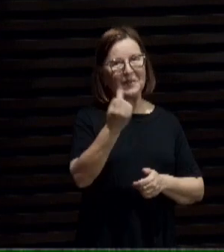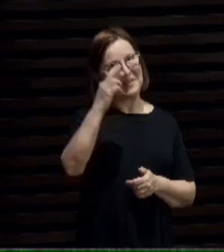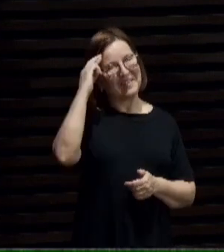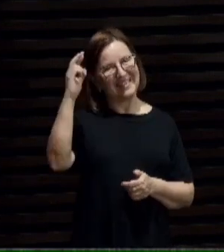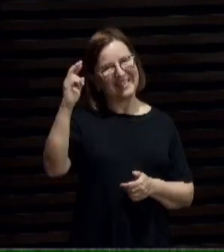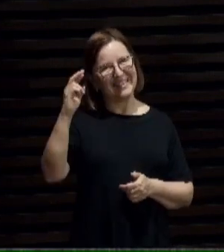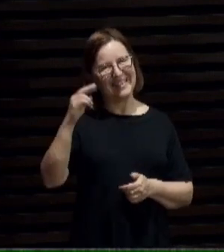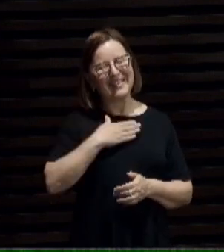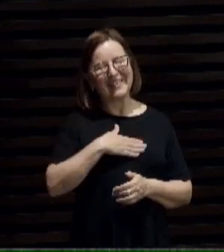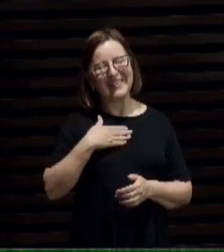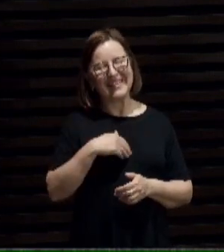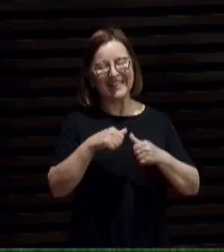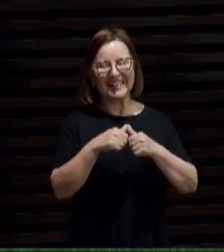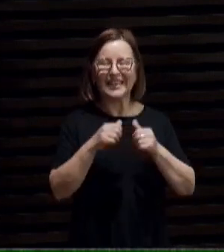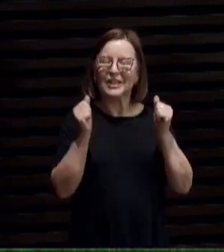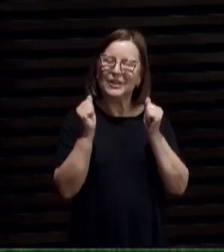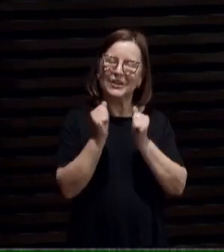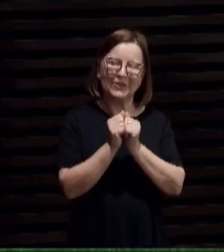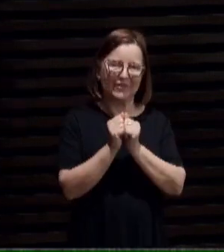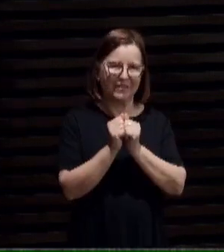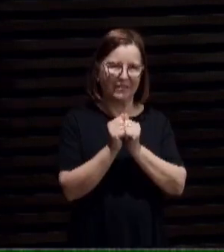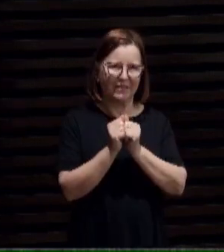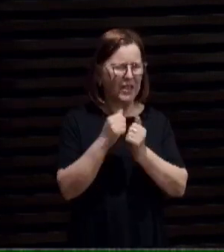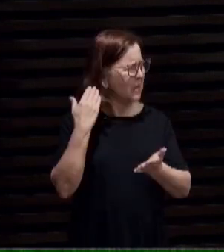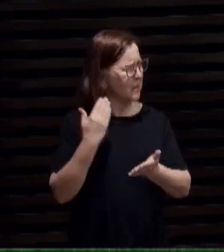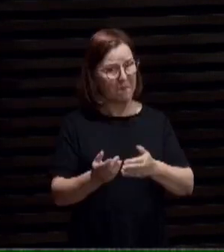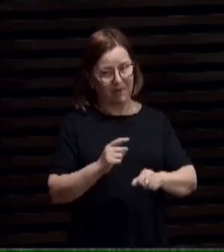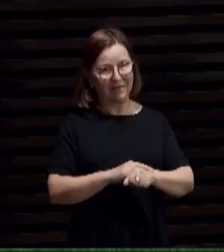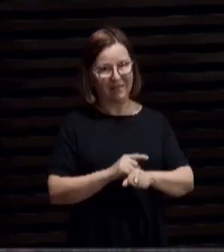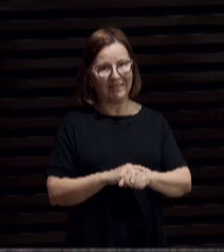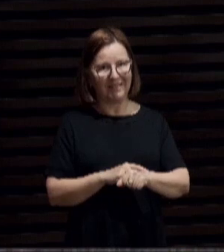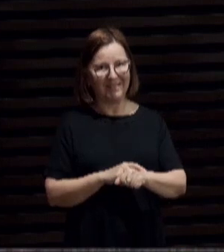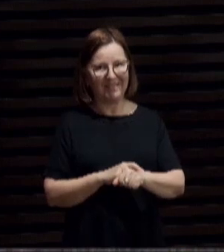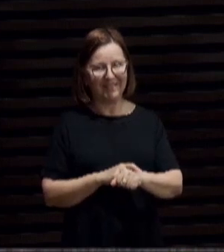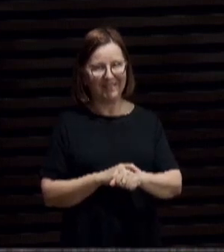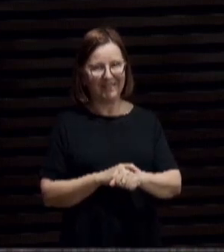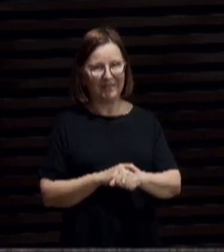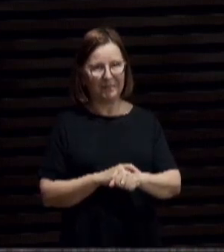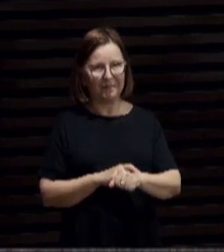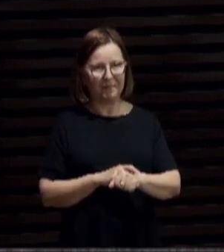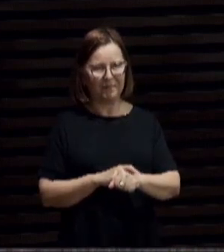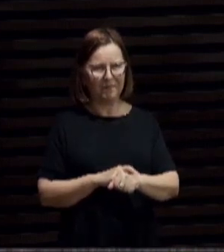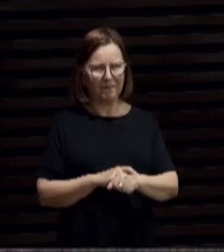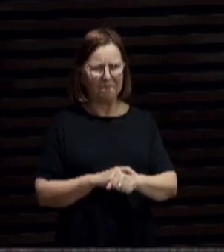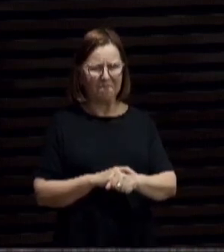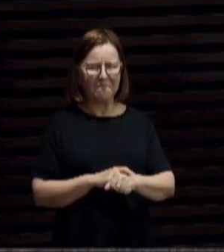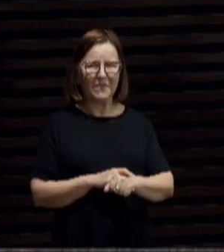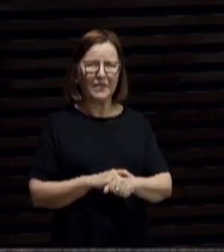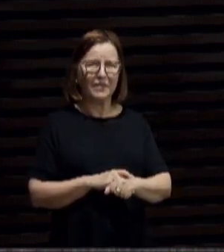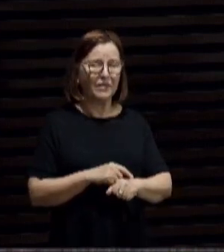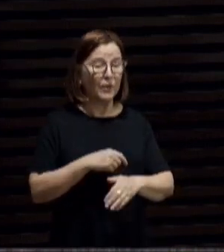estar juntos. Não perca tempo. O máximo que puder.